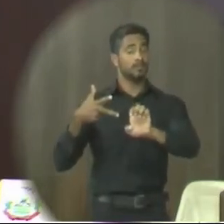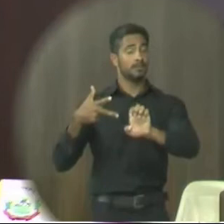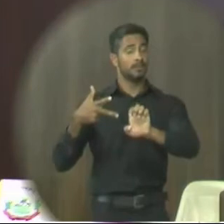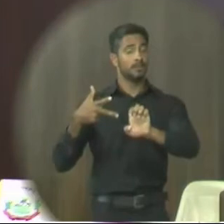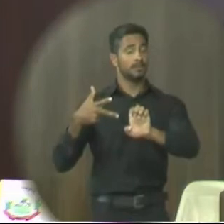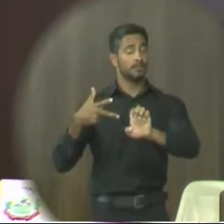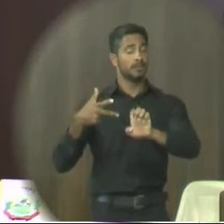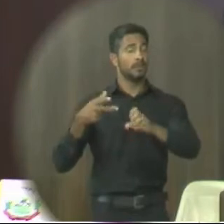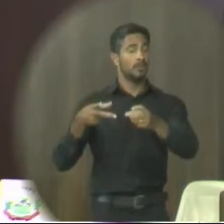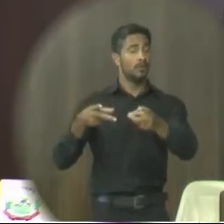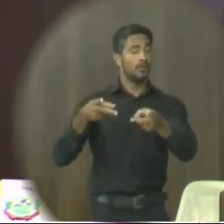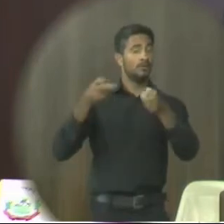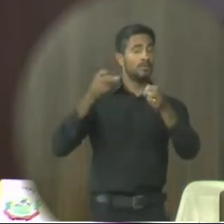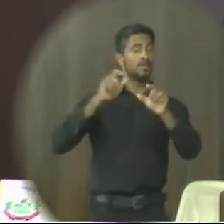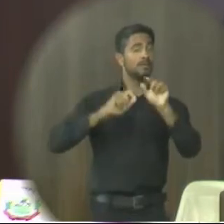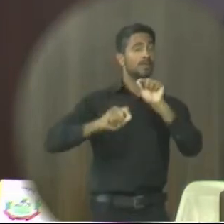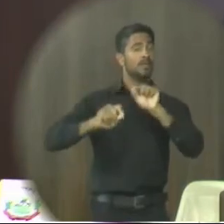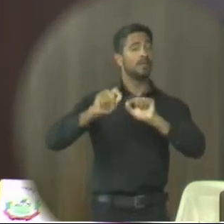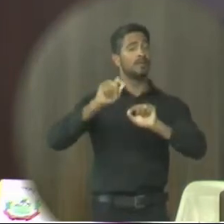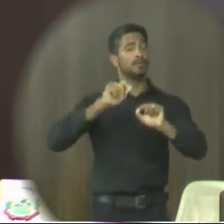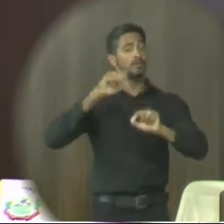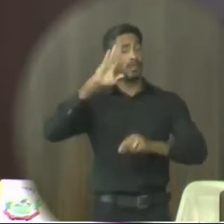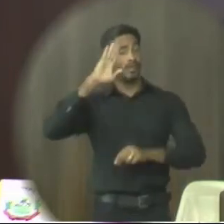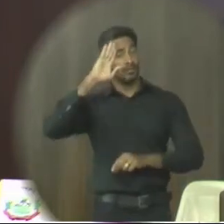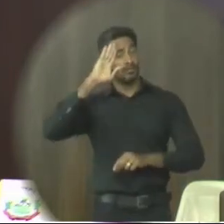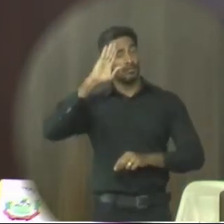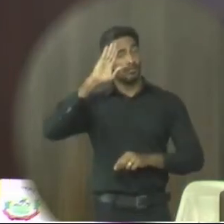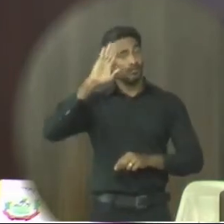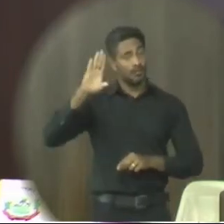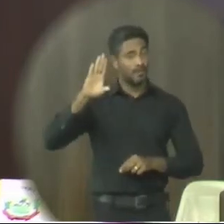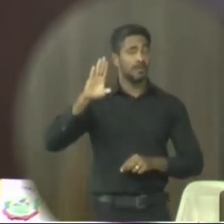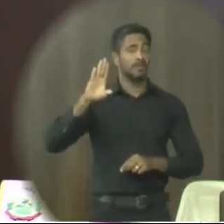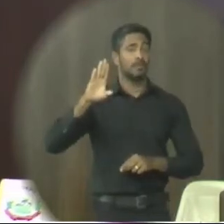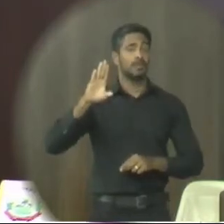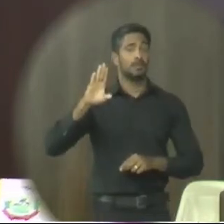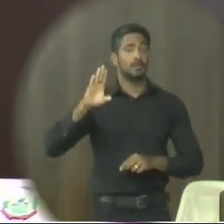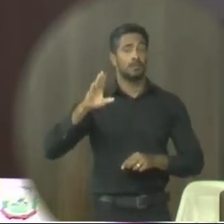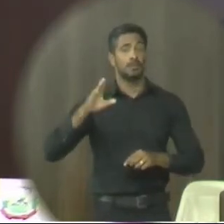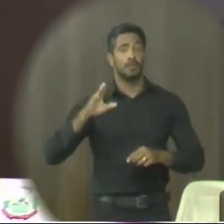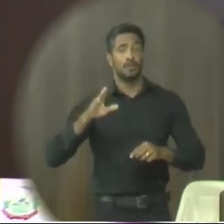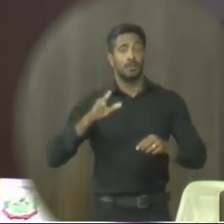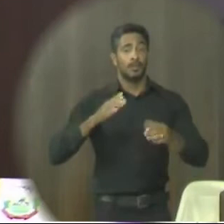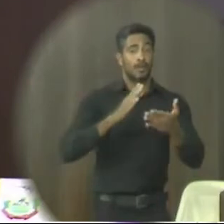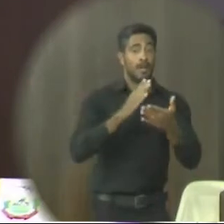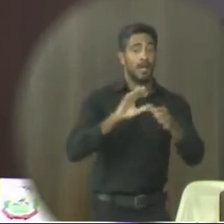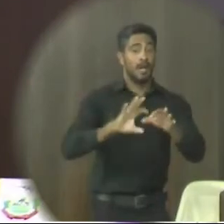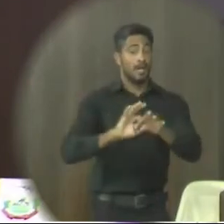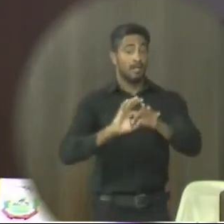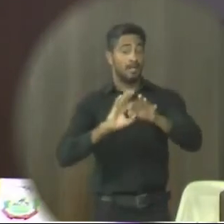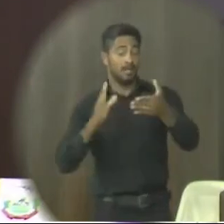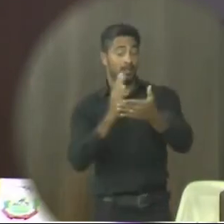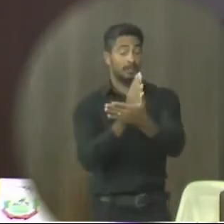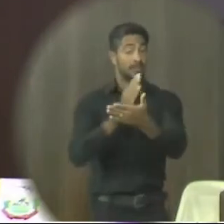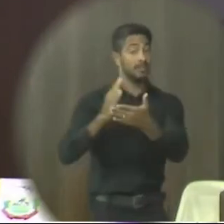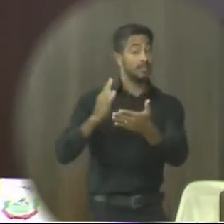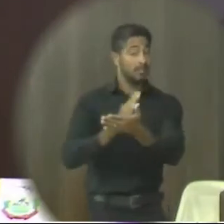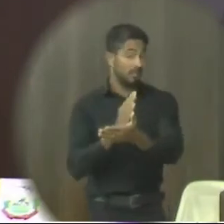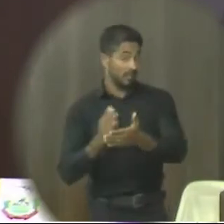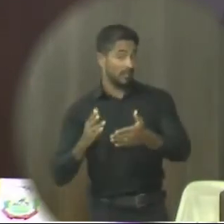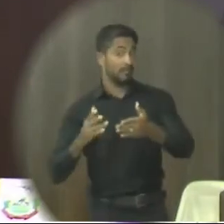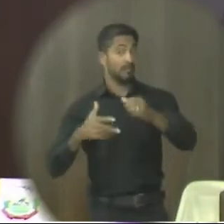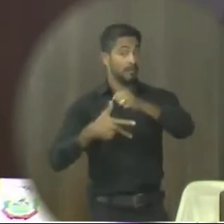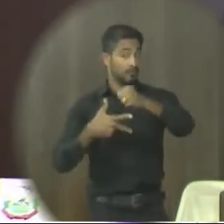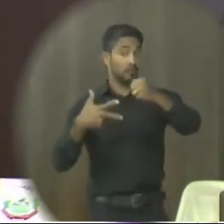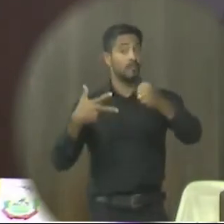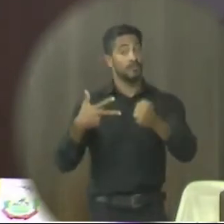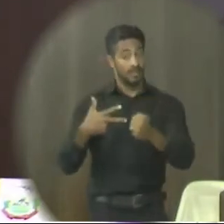deixando de observar o princípio da independência entre os poderes consagrado no artigo 2º da